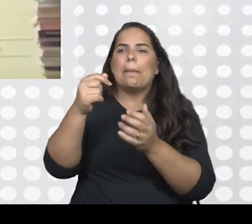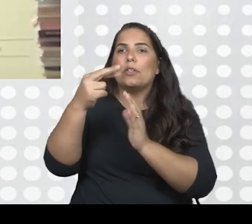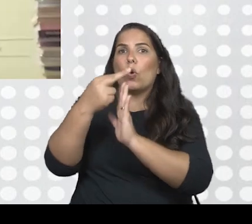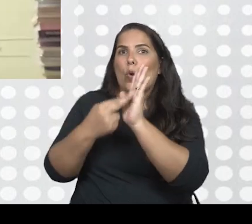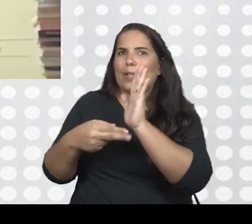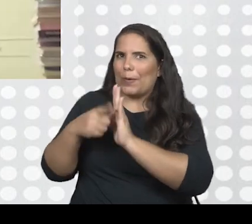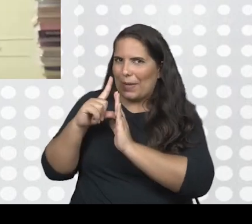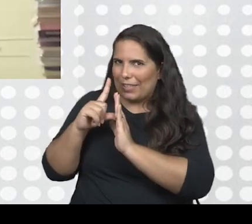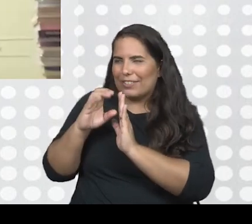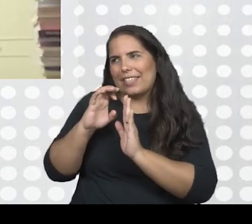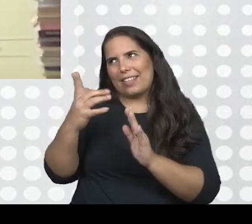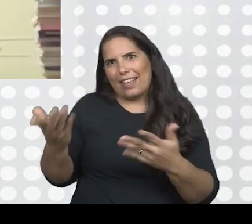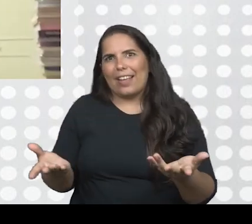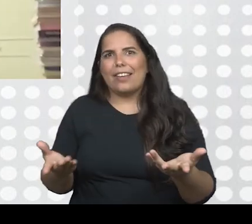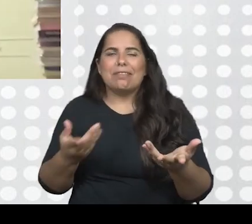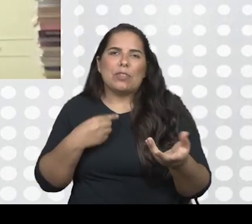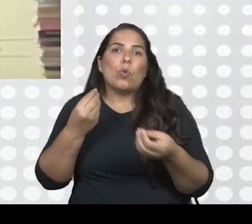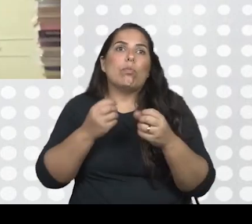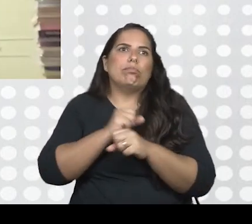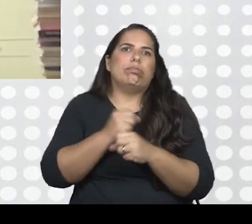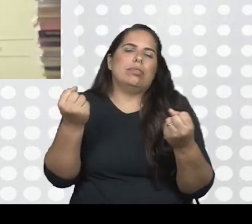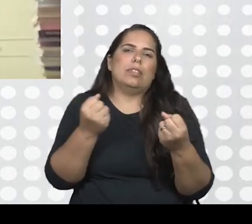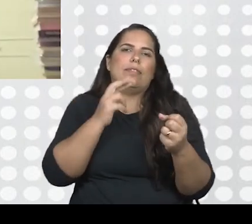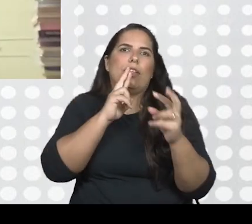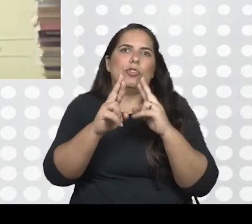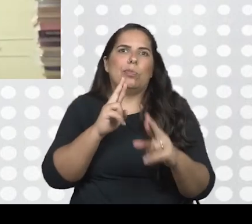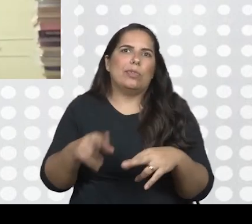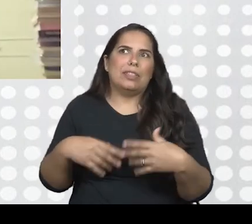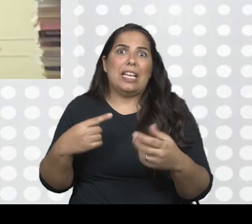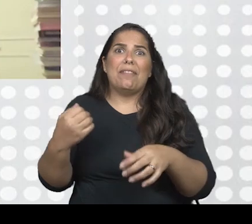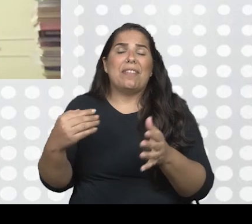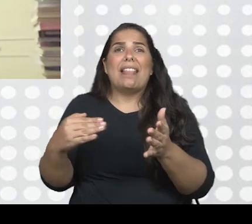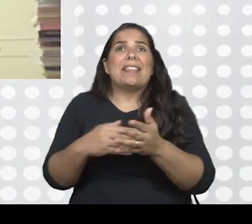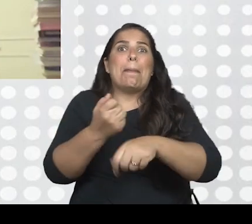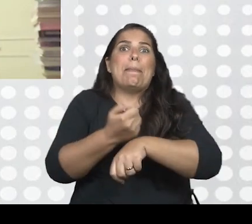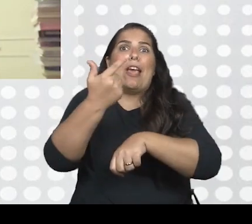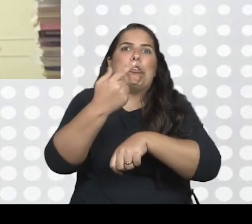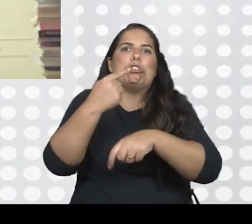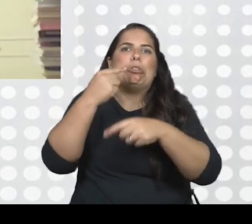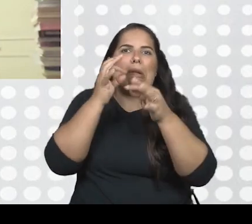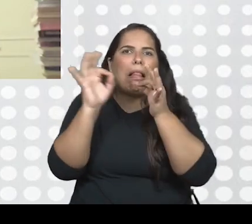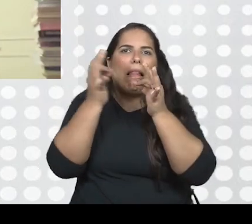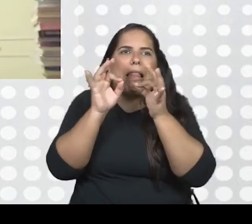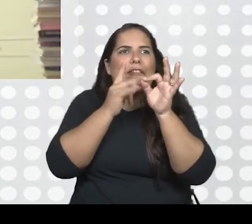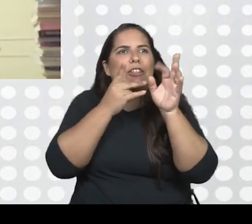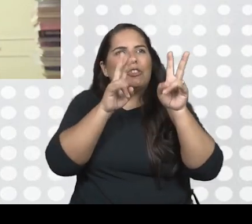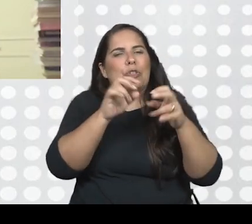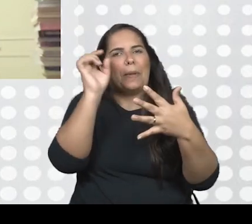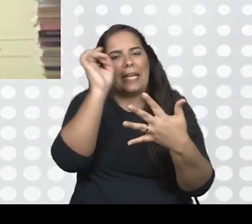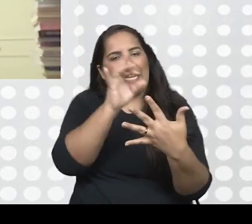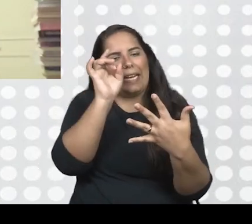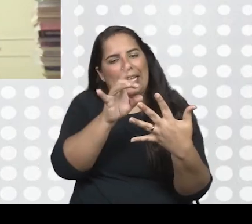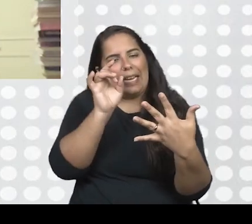roteiro antes, claro, porque senão seria inviável, né? Eu ficaria aqui até meia-noite falando sobre cada uma